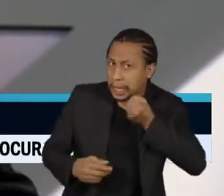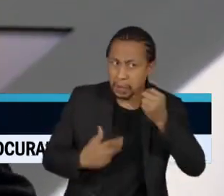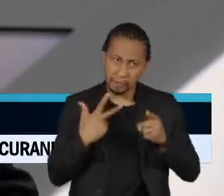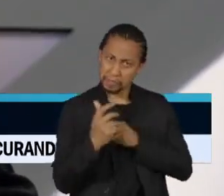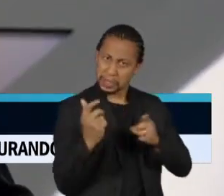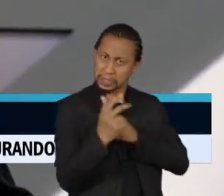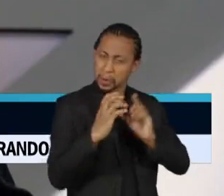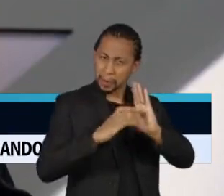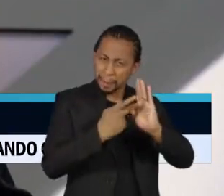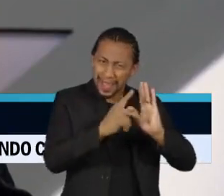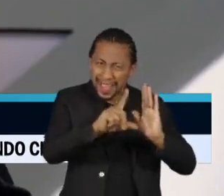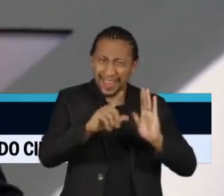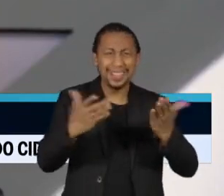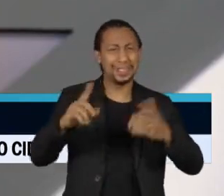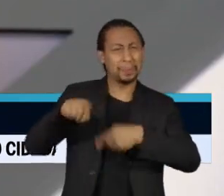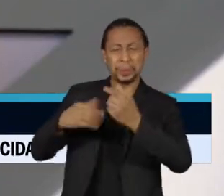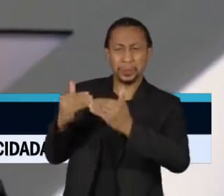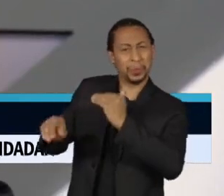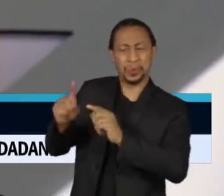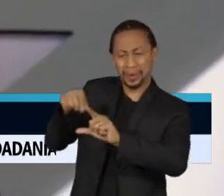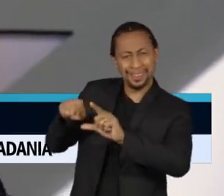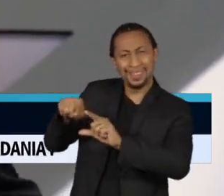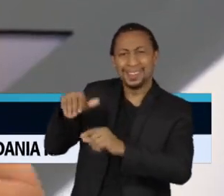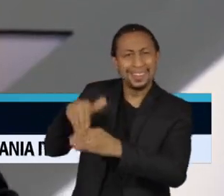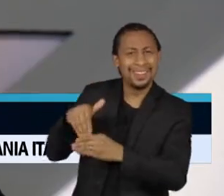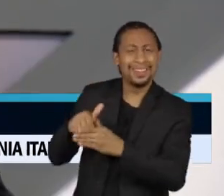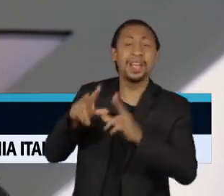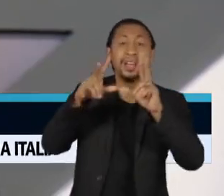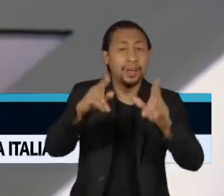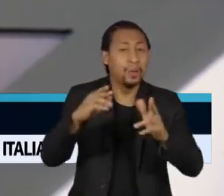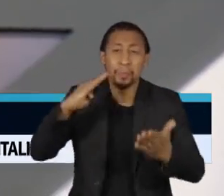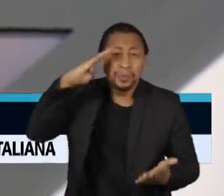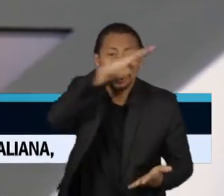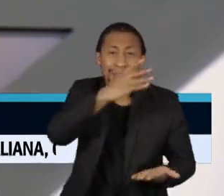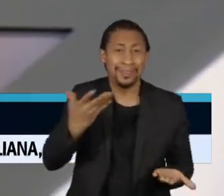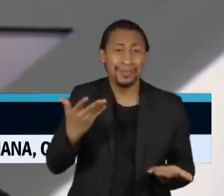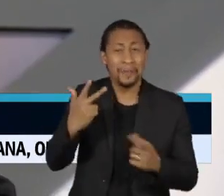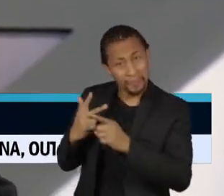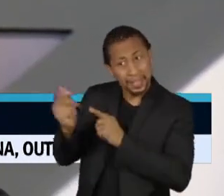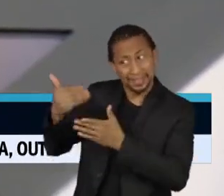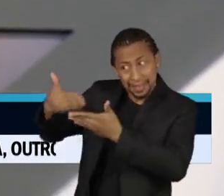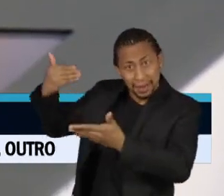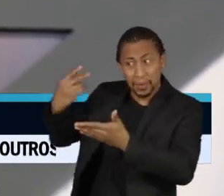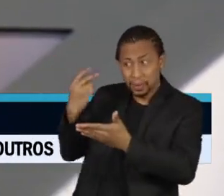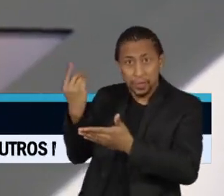do Bolsonaro, que venceu nas últimas eleições e desconfiou do resultado, que ele foi revencedor. Então, assim,